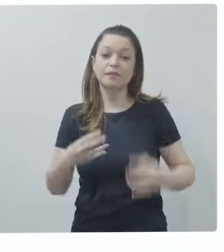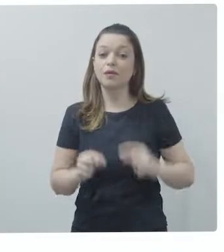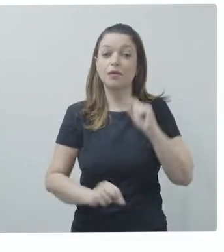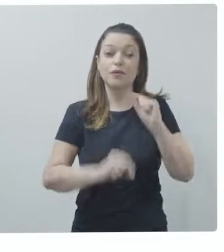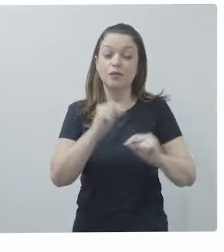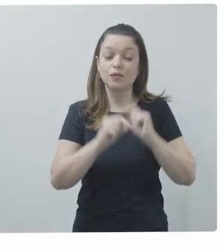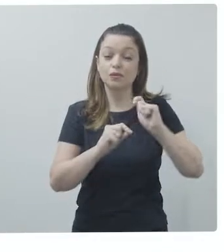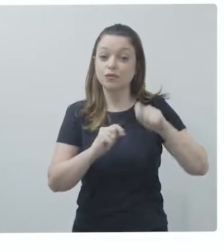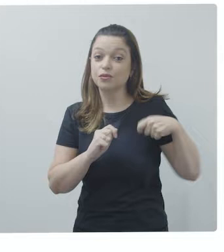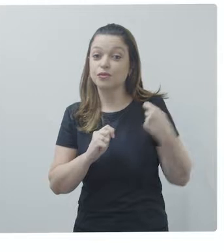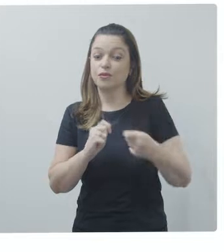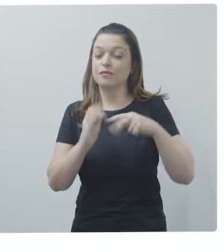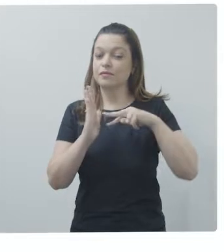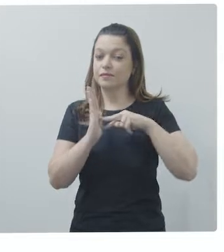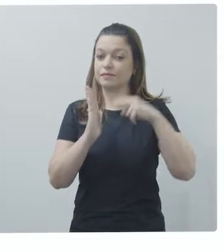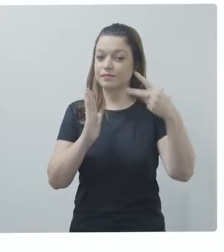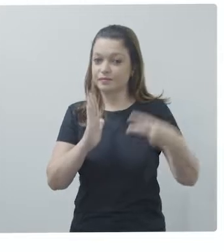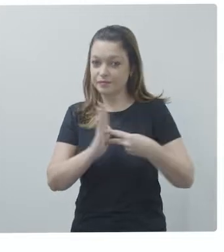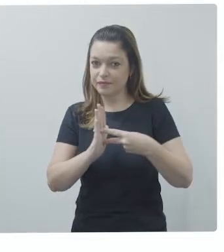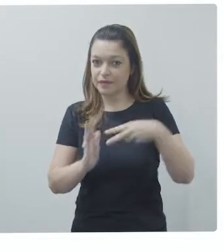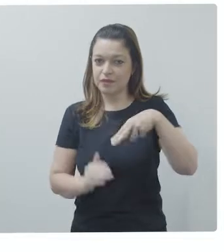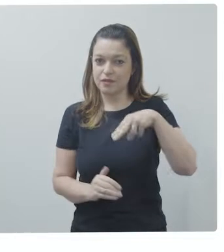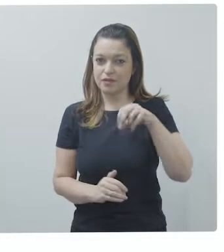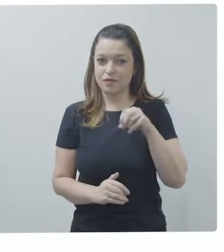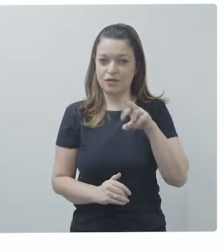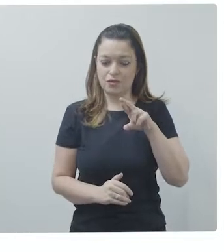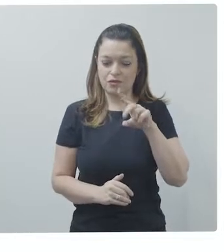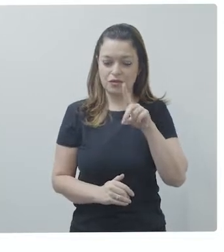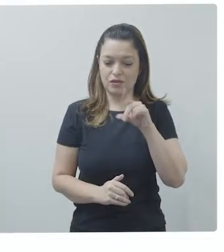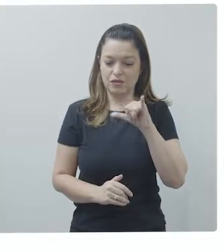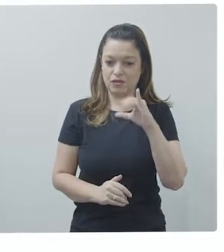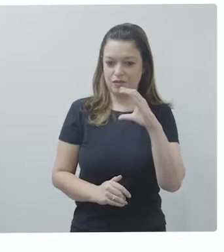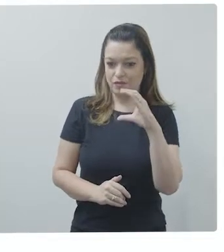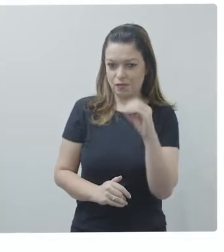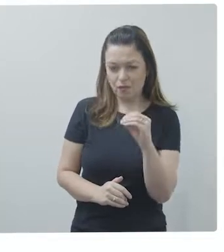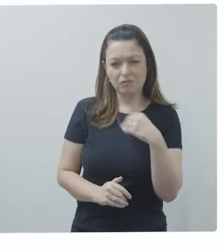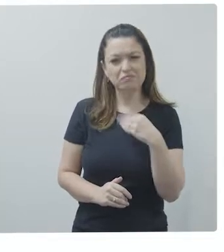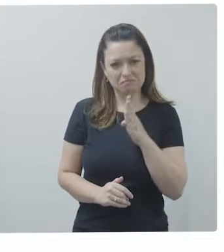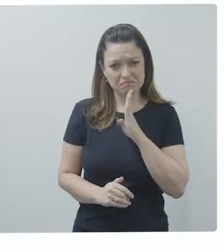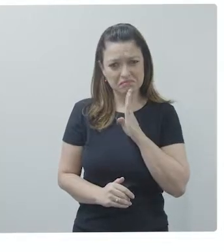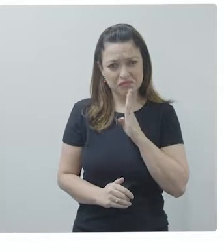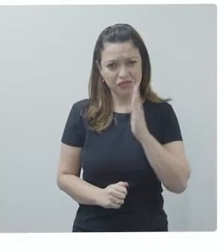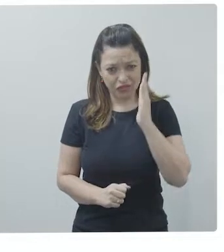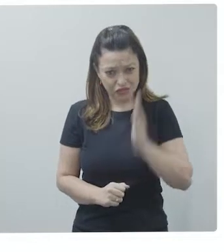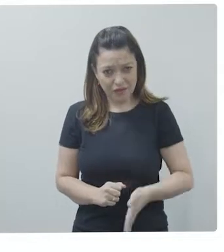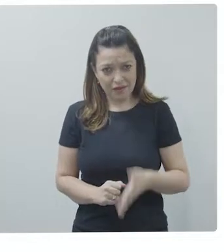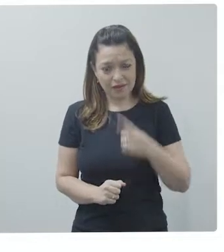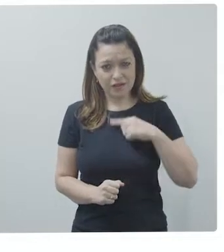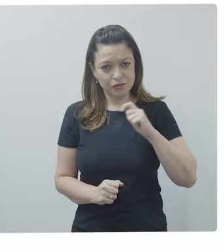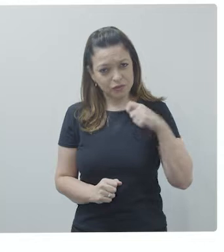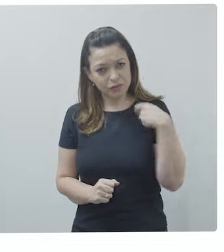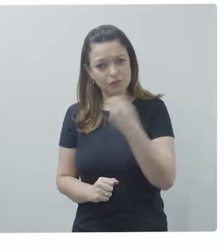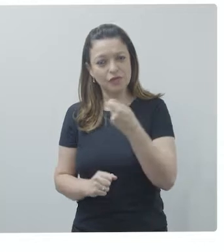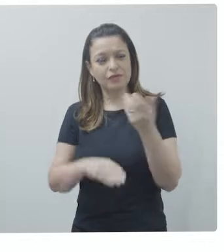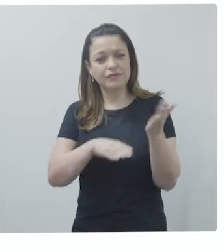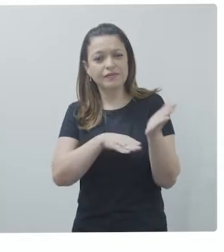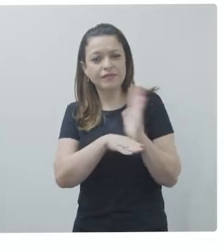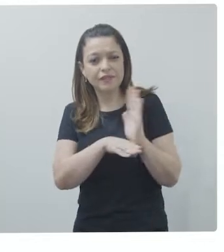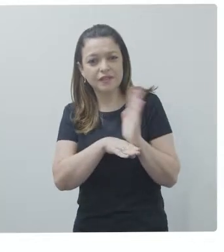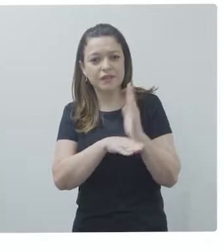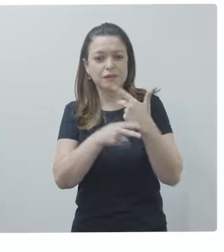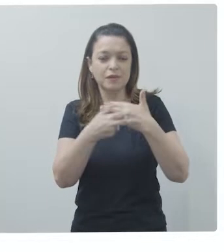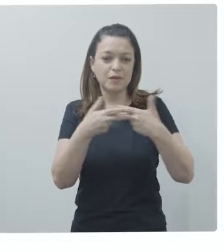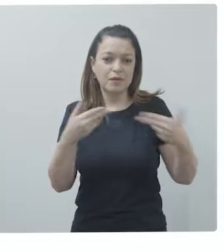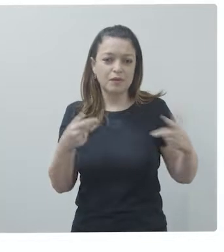de nórdico. Já ouviu essa palavra nórdico? É? Conhece algum filme, alguma